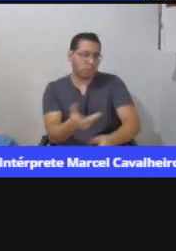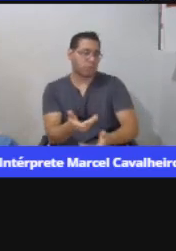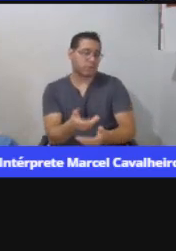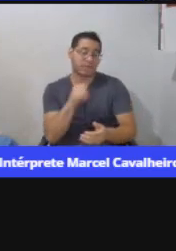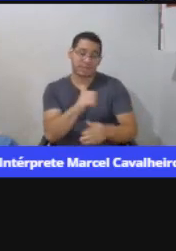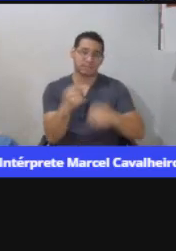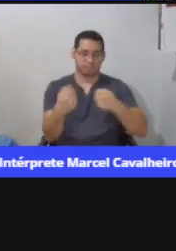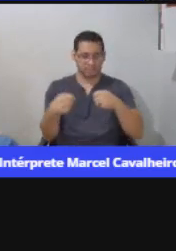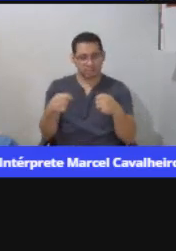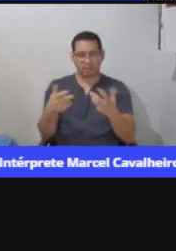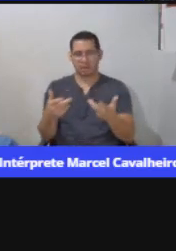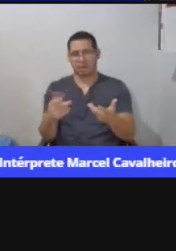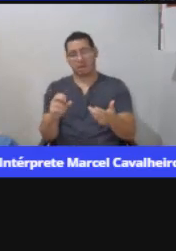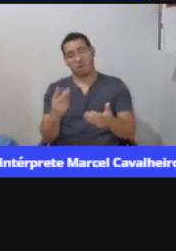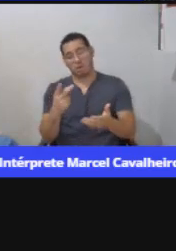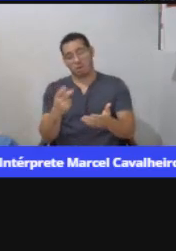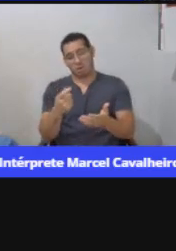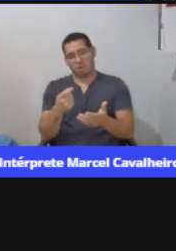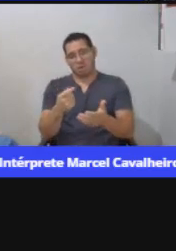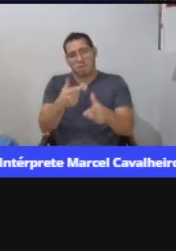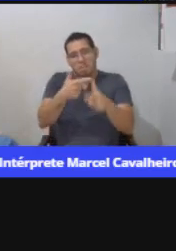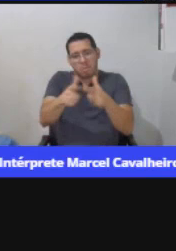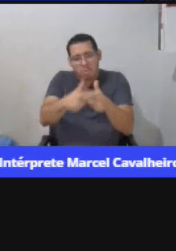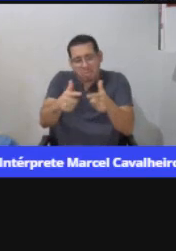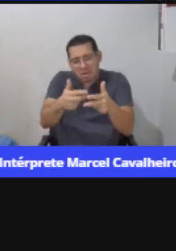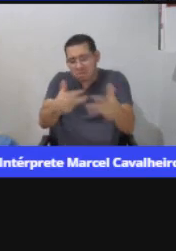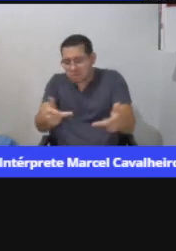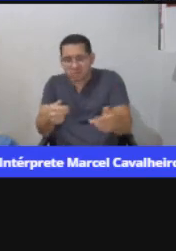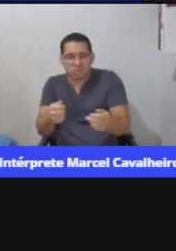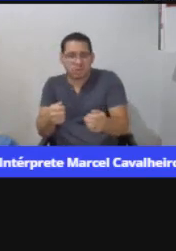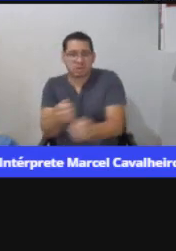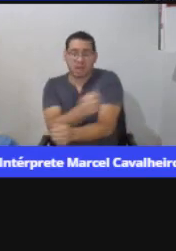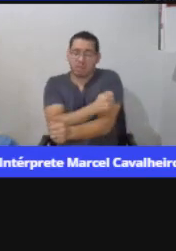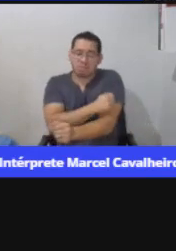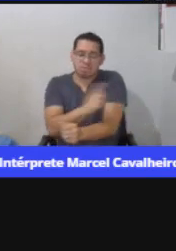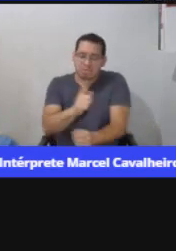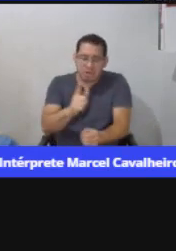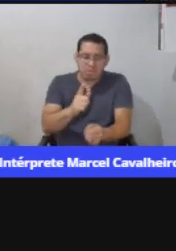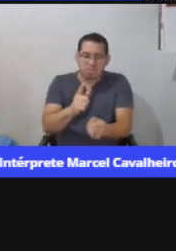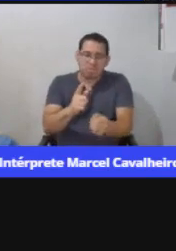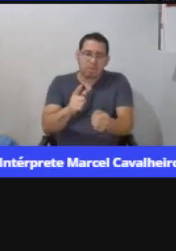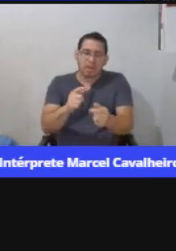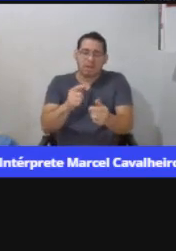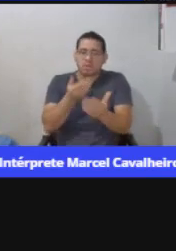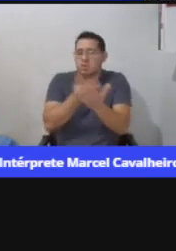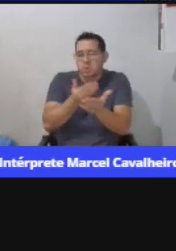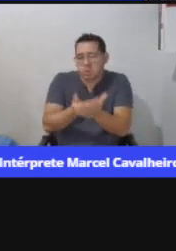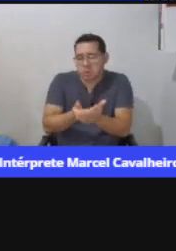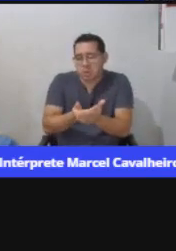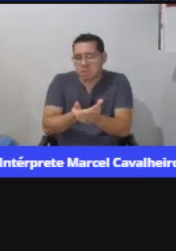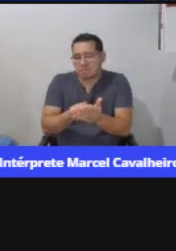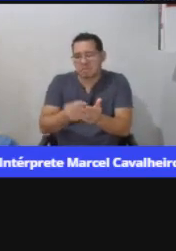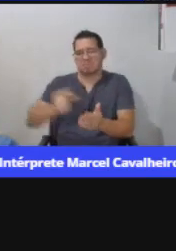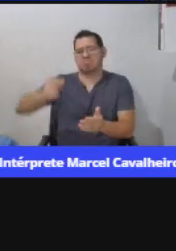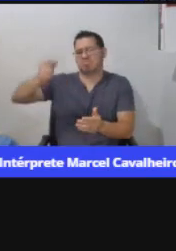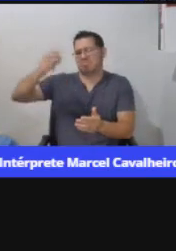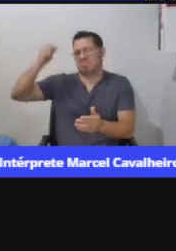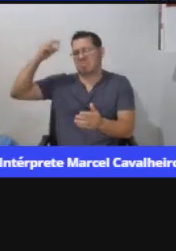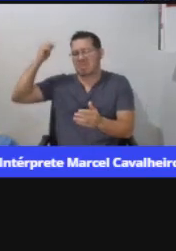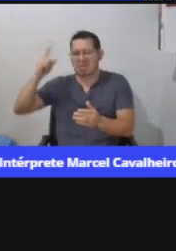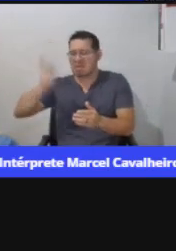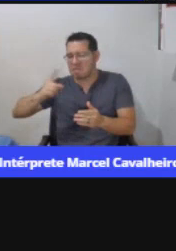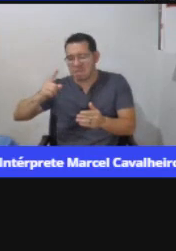necessário for, alguma ocorrência, alguma situação, o aluno não está participando, faz tempo que não está